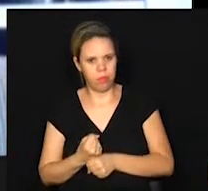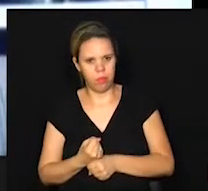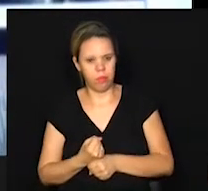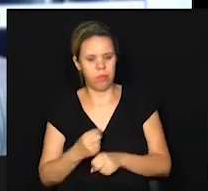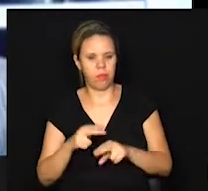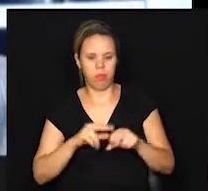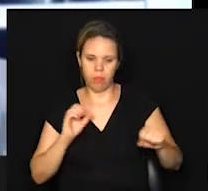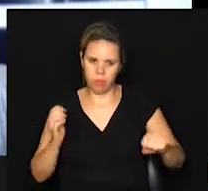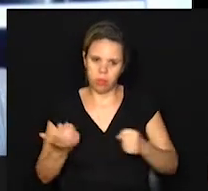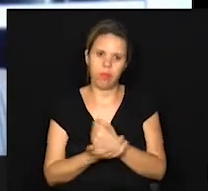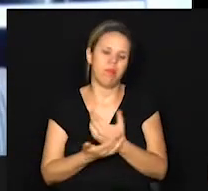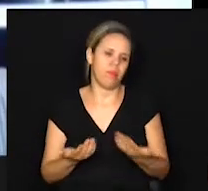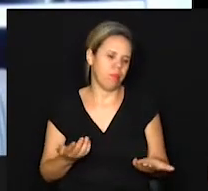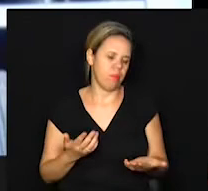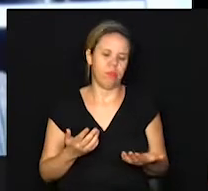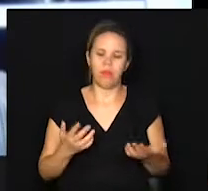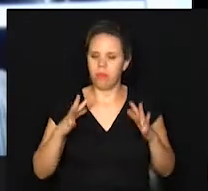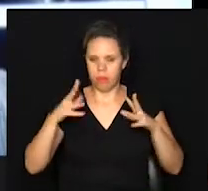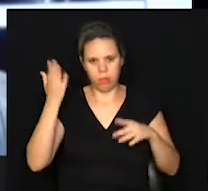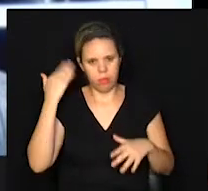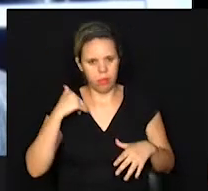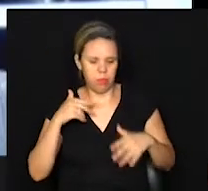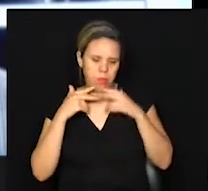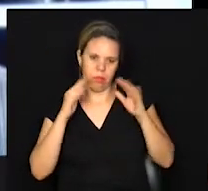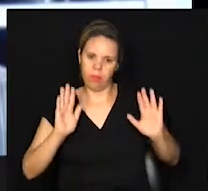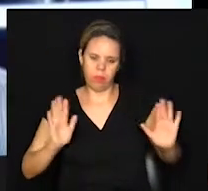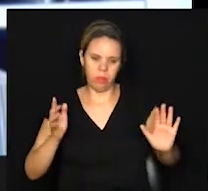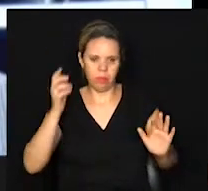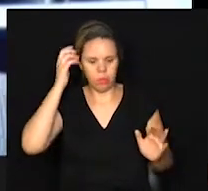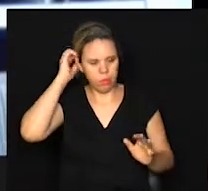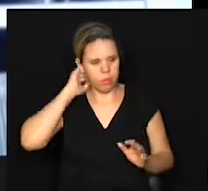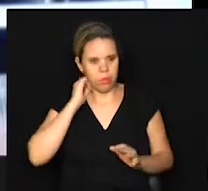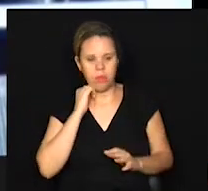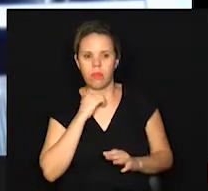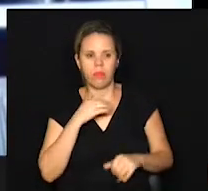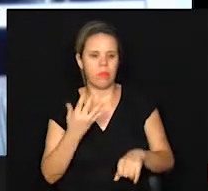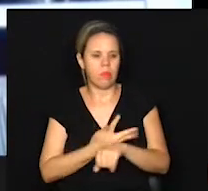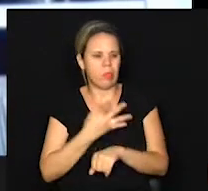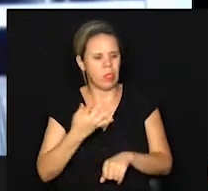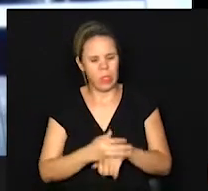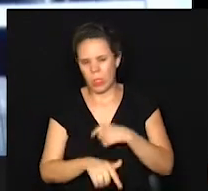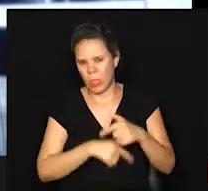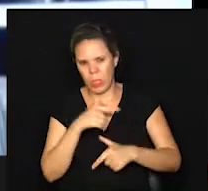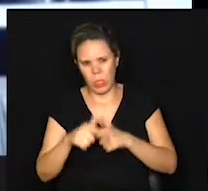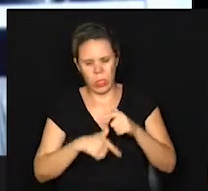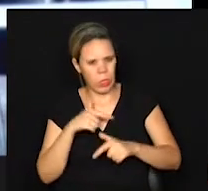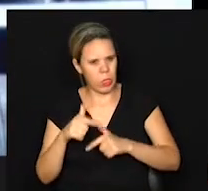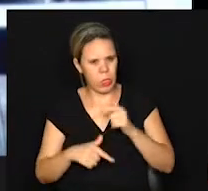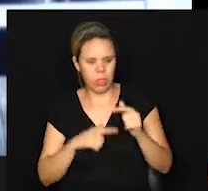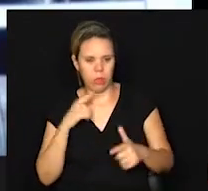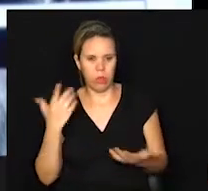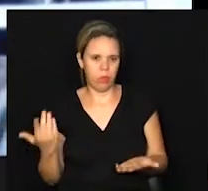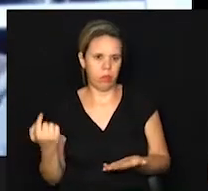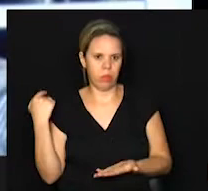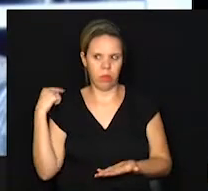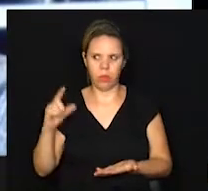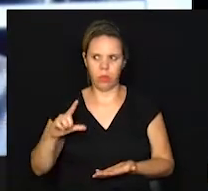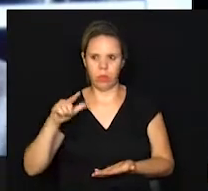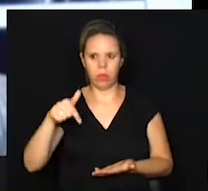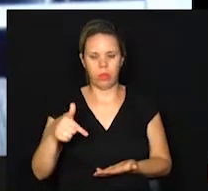da pandemia, isso não é novidade para ninguém. A carga, o volume de trabalho que a gente teve